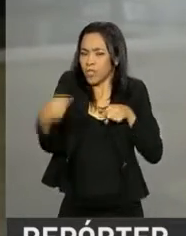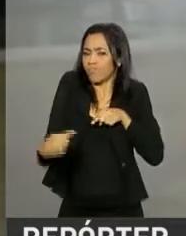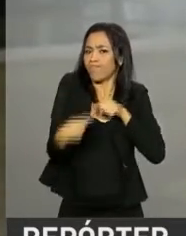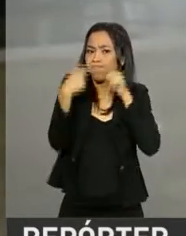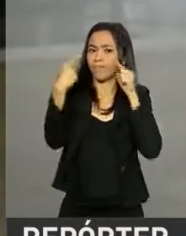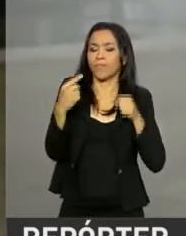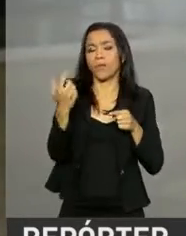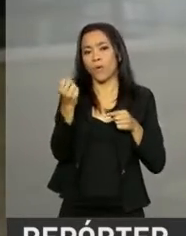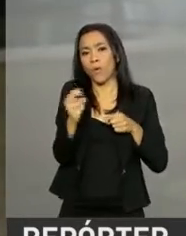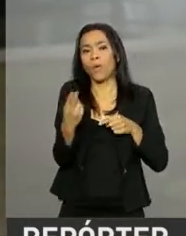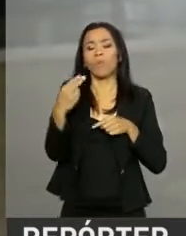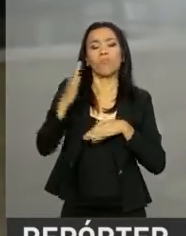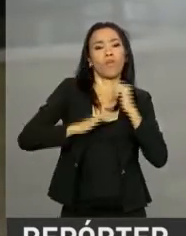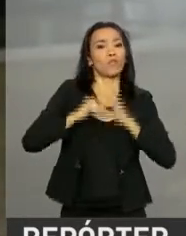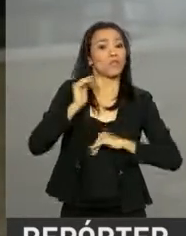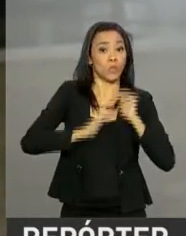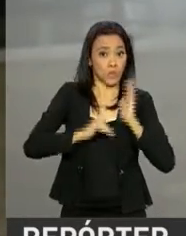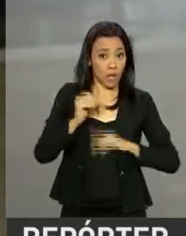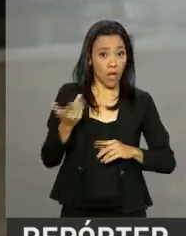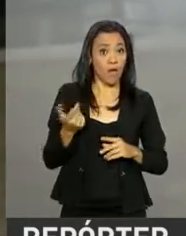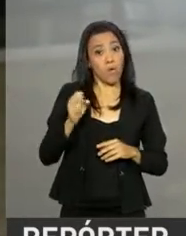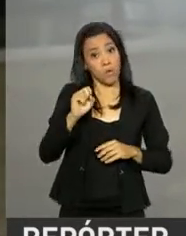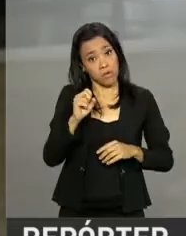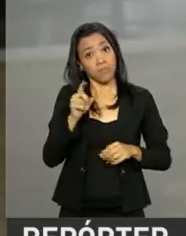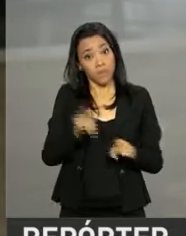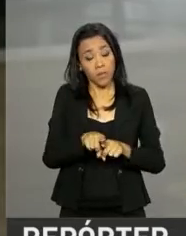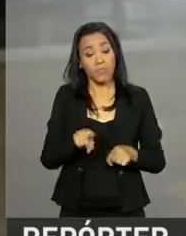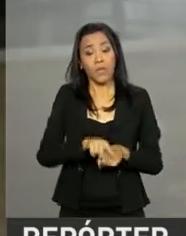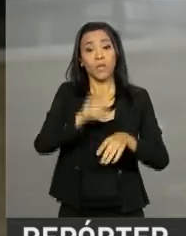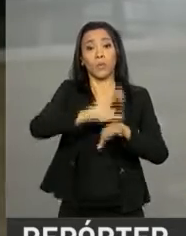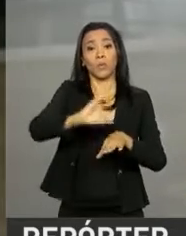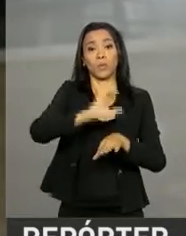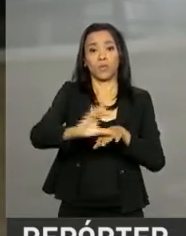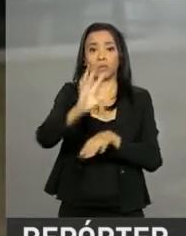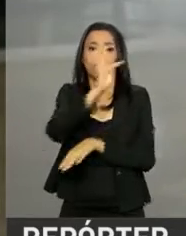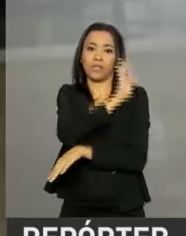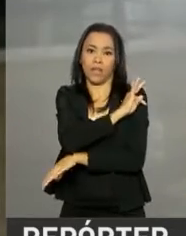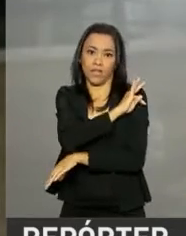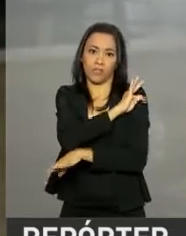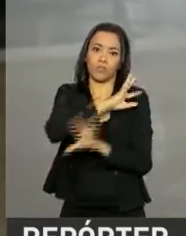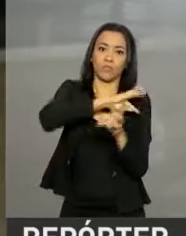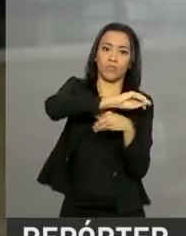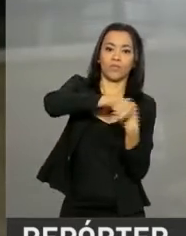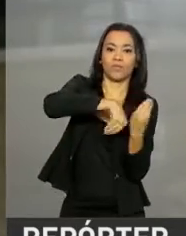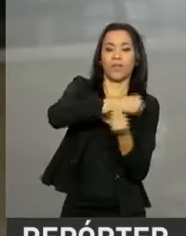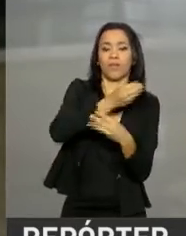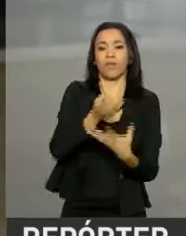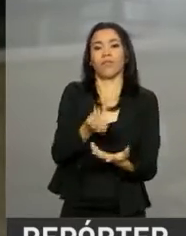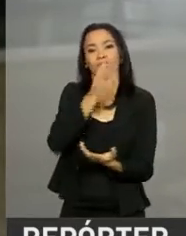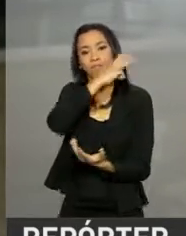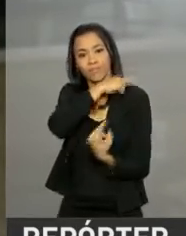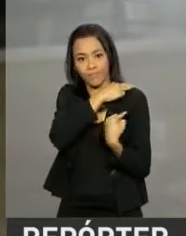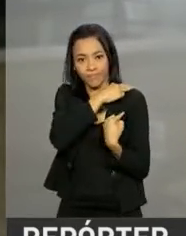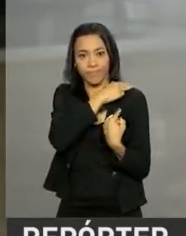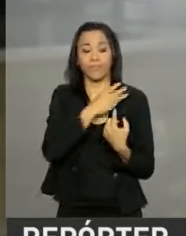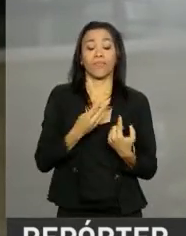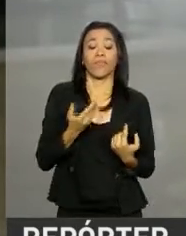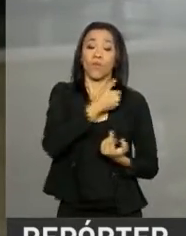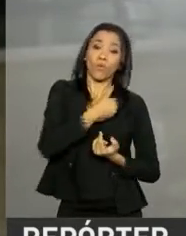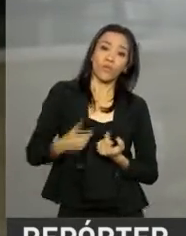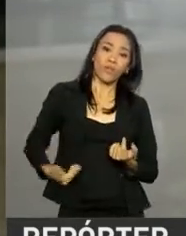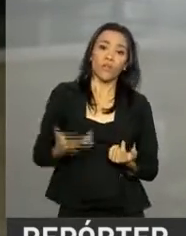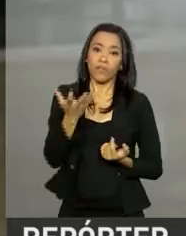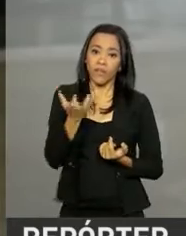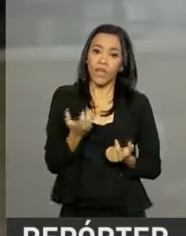profissional e até a fazer um curso técnico integrado ao ensino médio o governo também quer aumentar o número